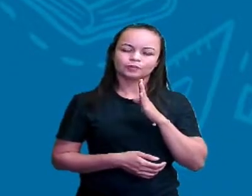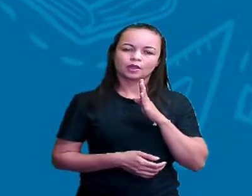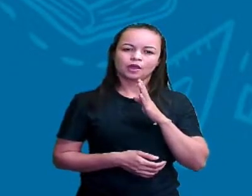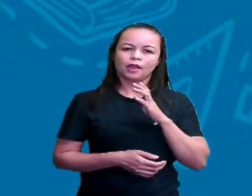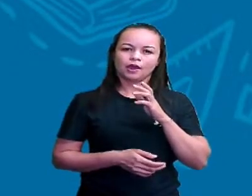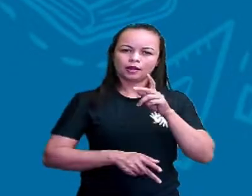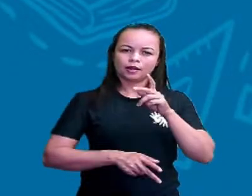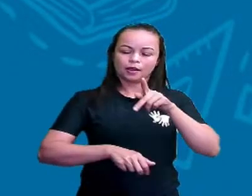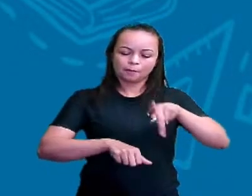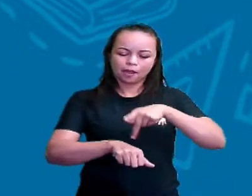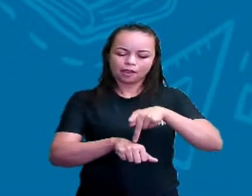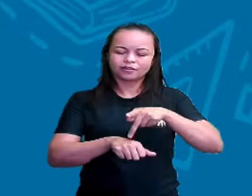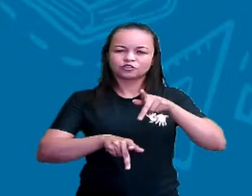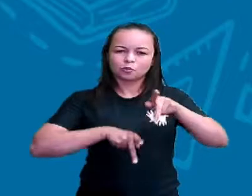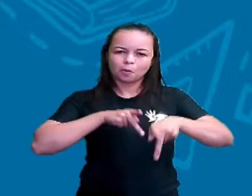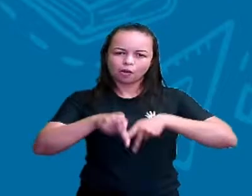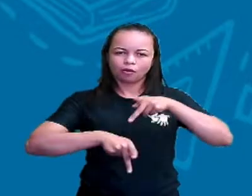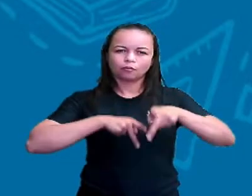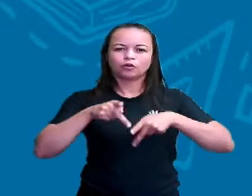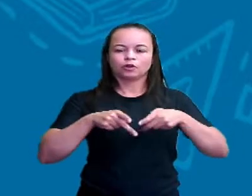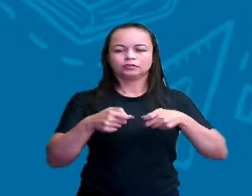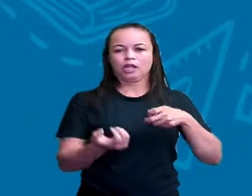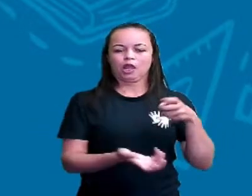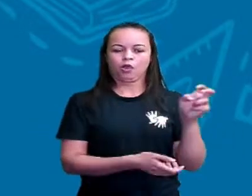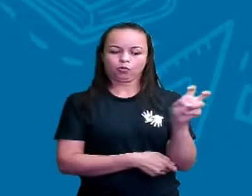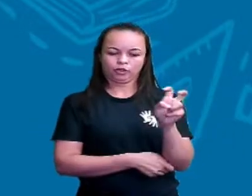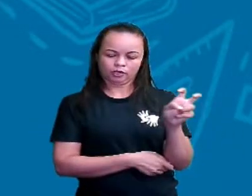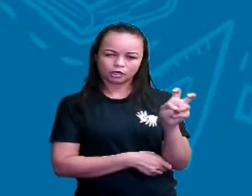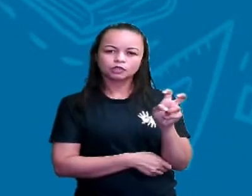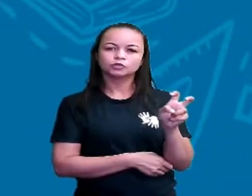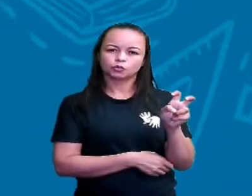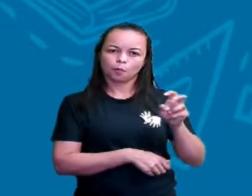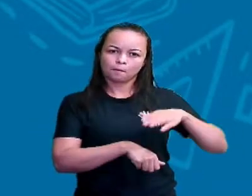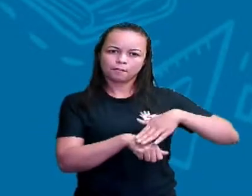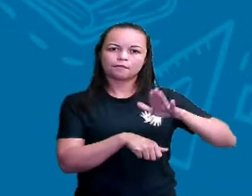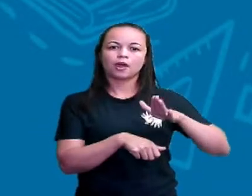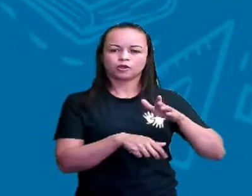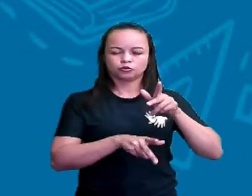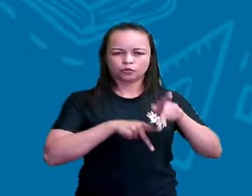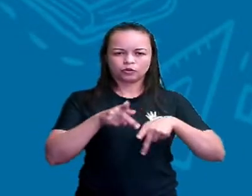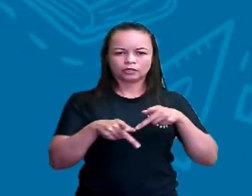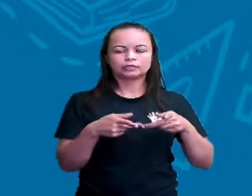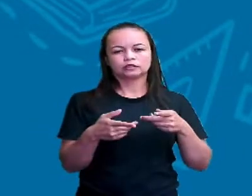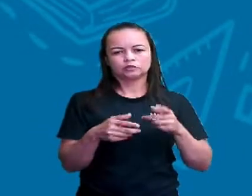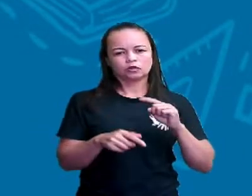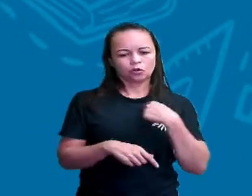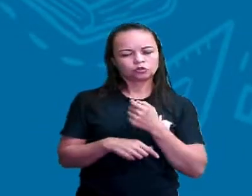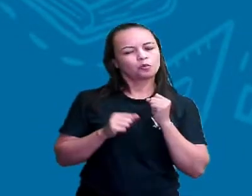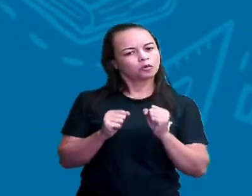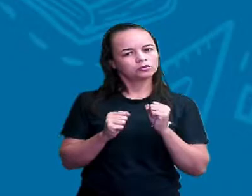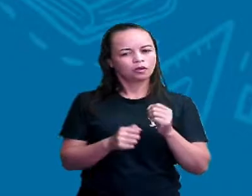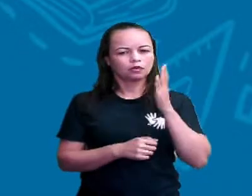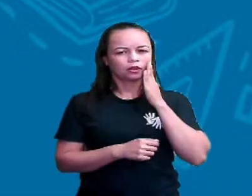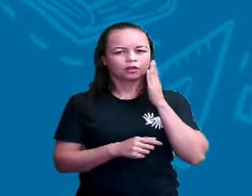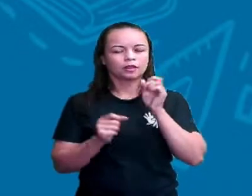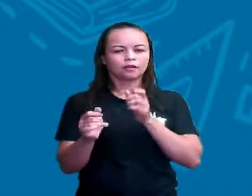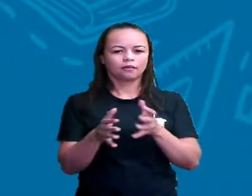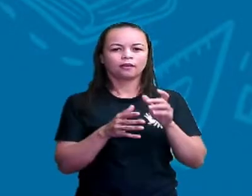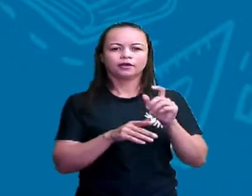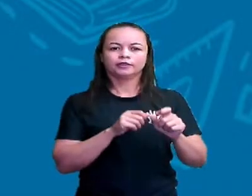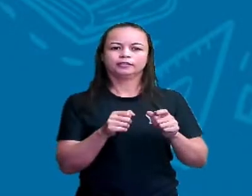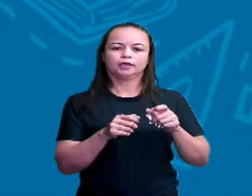Justamente porque ele é o 5º, né? No ranking mundial de países mais populosos. A gente pode considerar, né, que ele é um